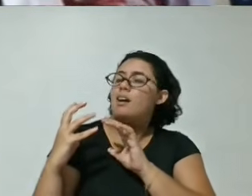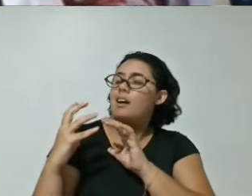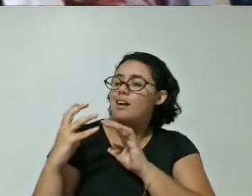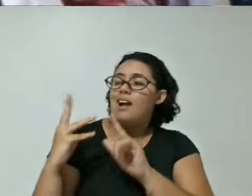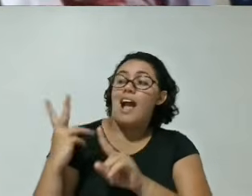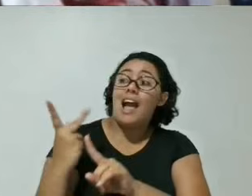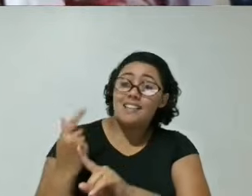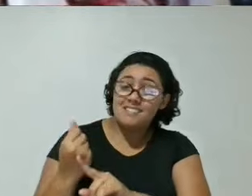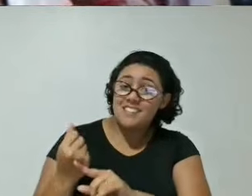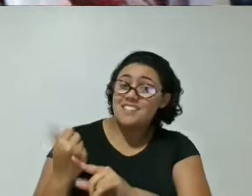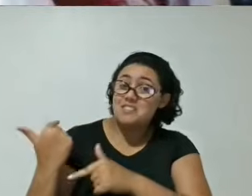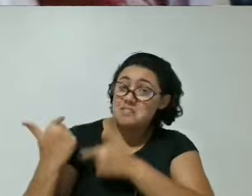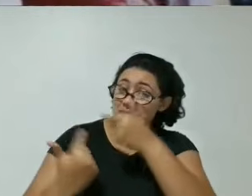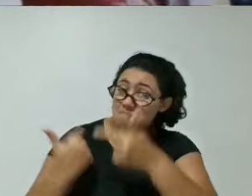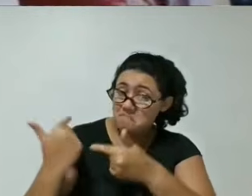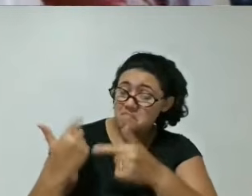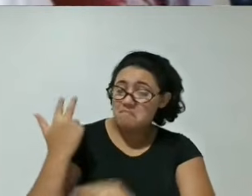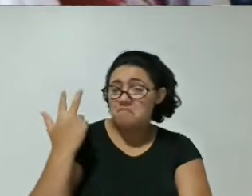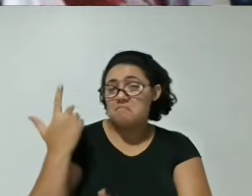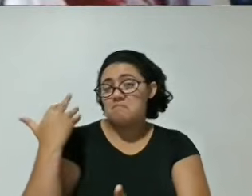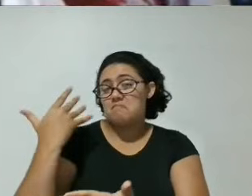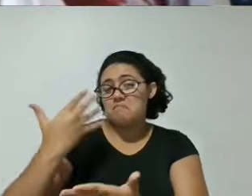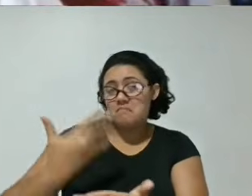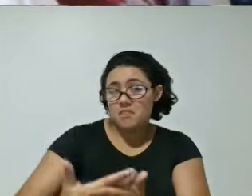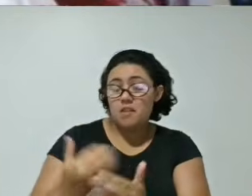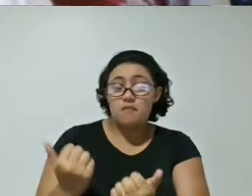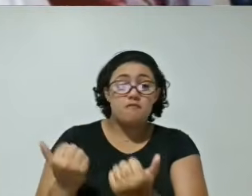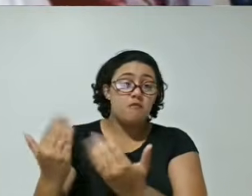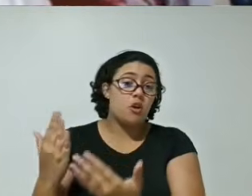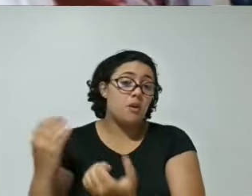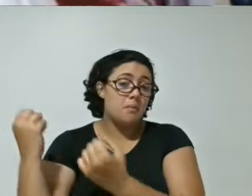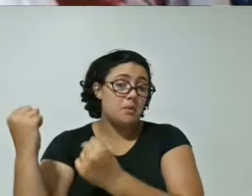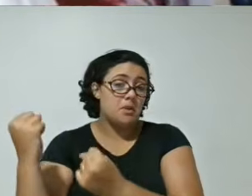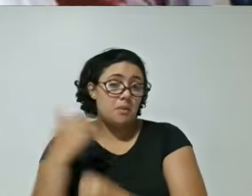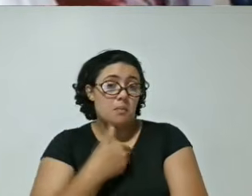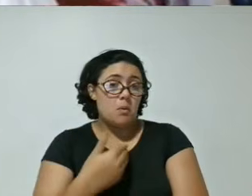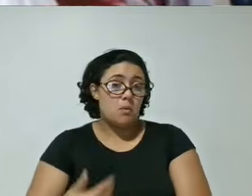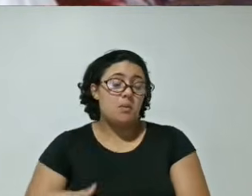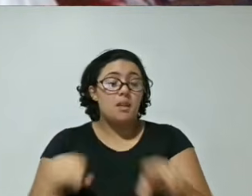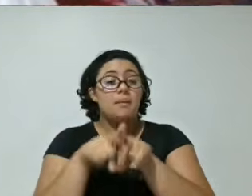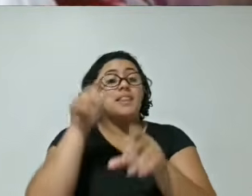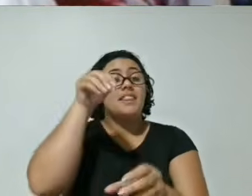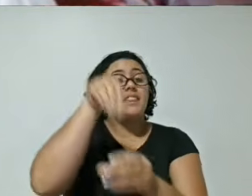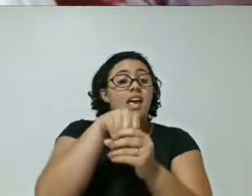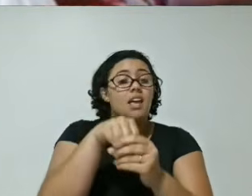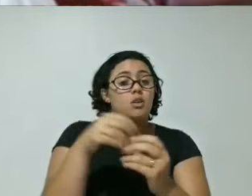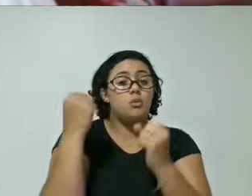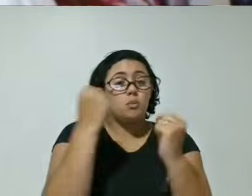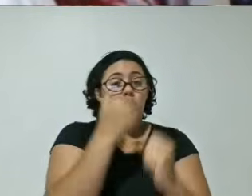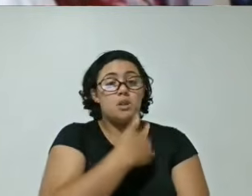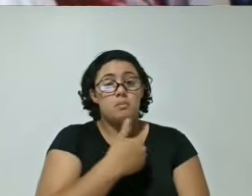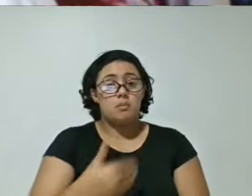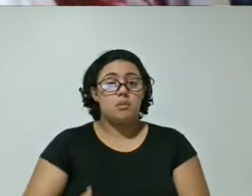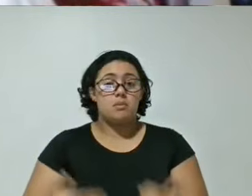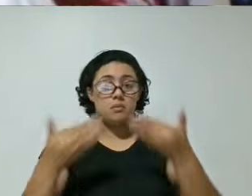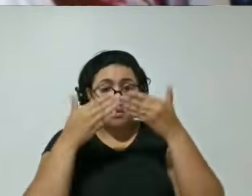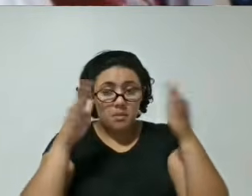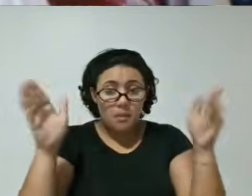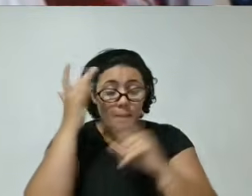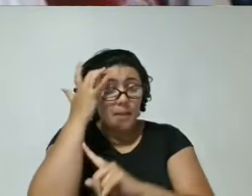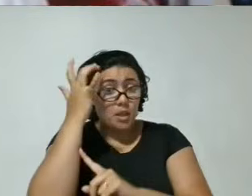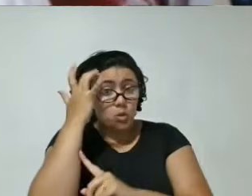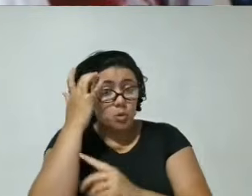Estando de um lado, dentro do poder, fora do poder público, dentro do poder público, esse olhar, então te dá uma abrangência, uma maturidade